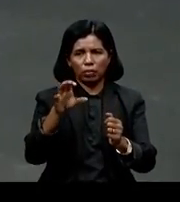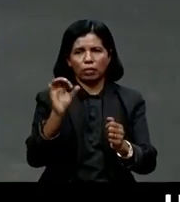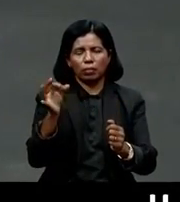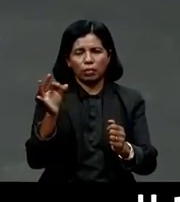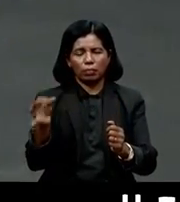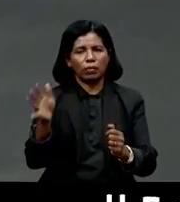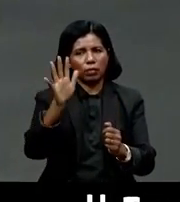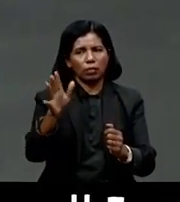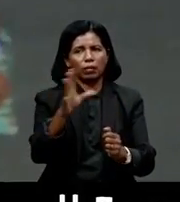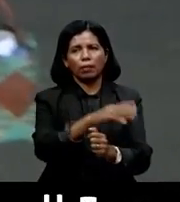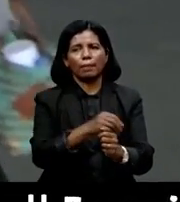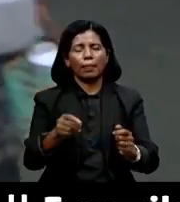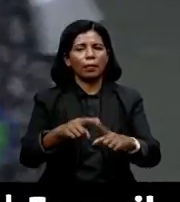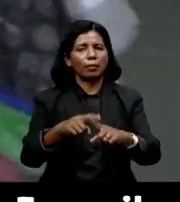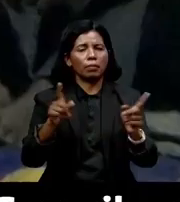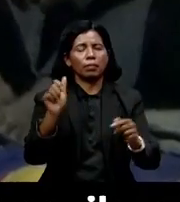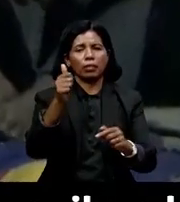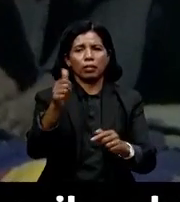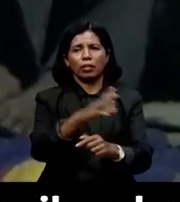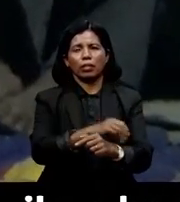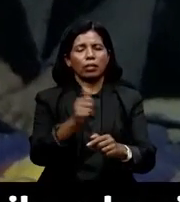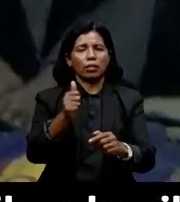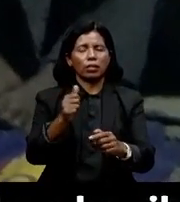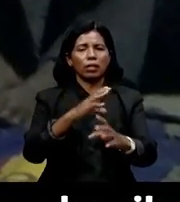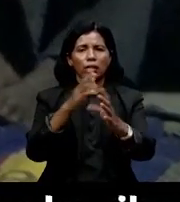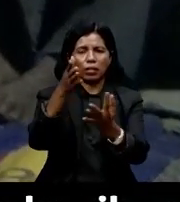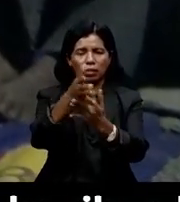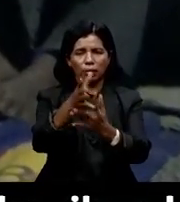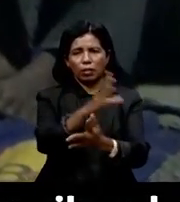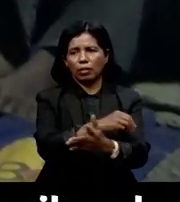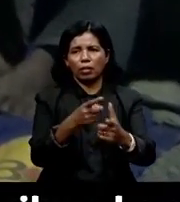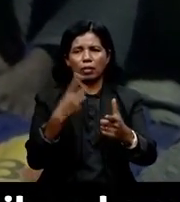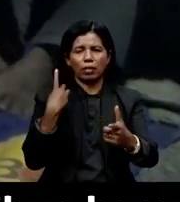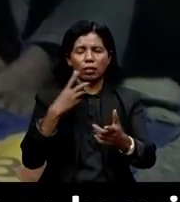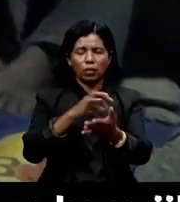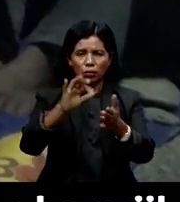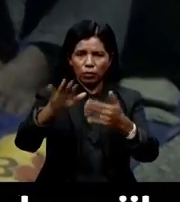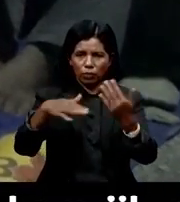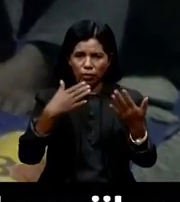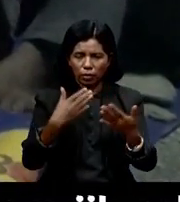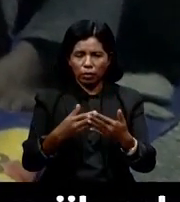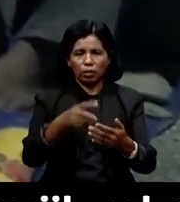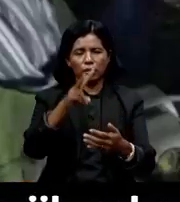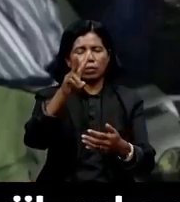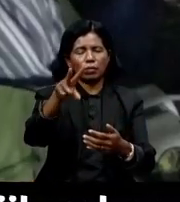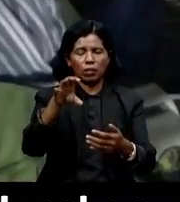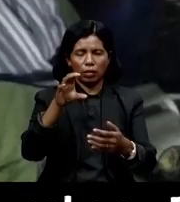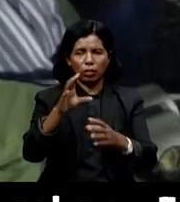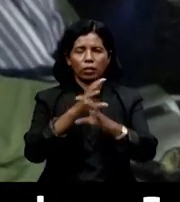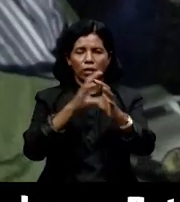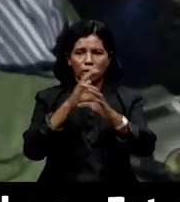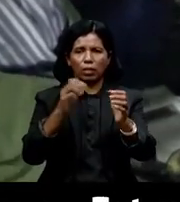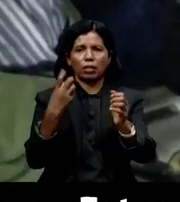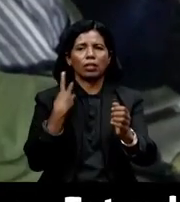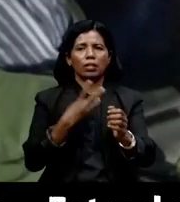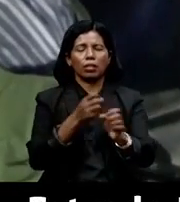de nem tamai coluna mai be 10 carros nela tamai coluna né ita conta outro berati ya 200 tal carros ne be maka ita